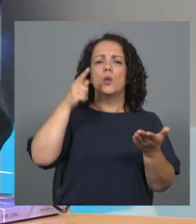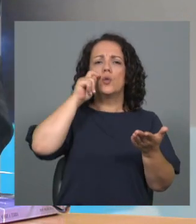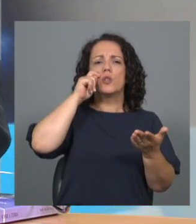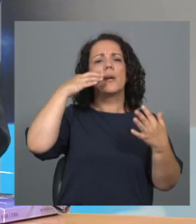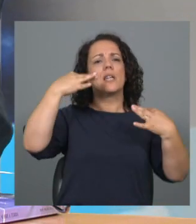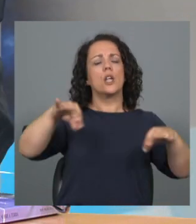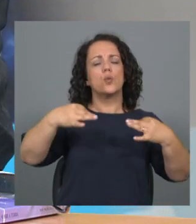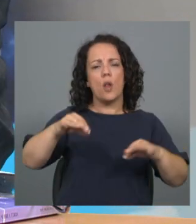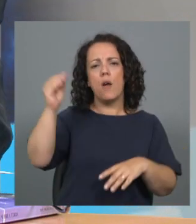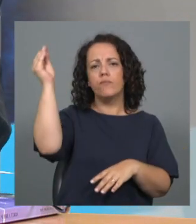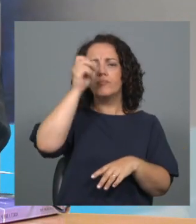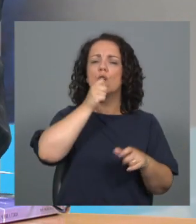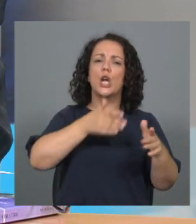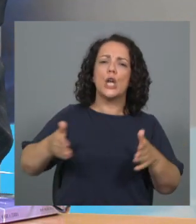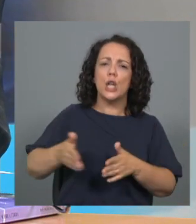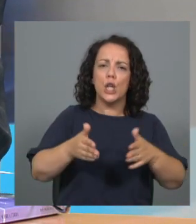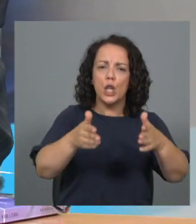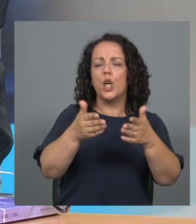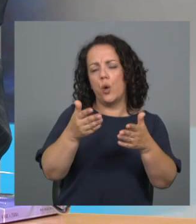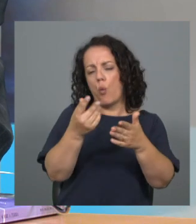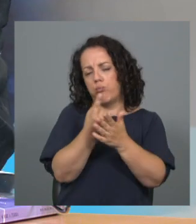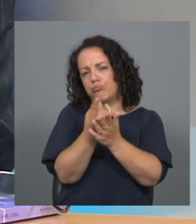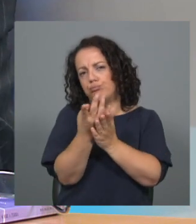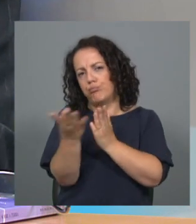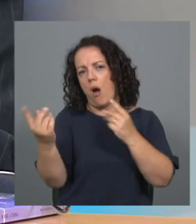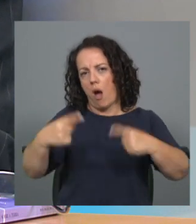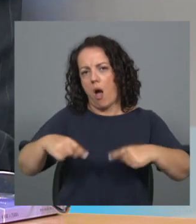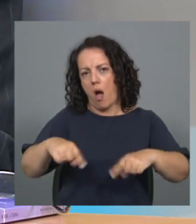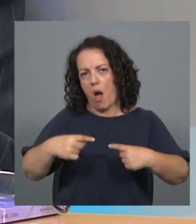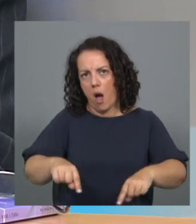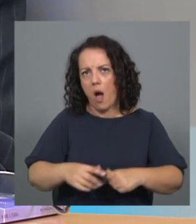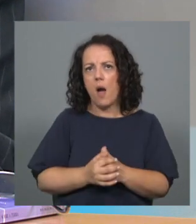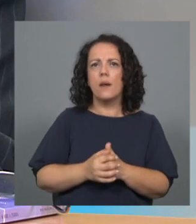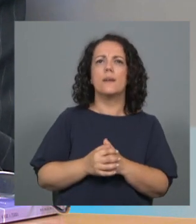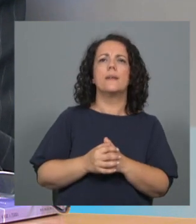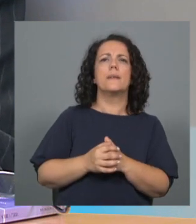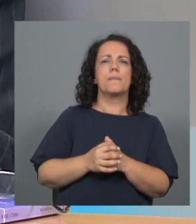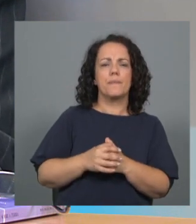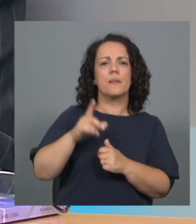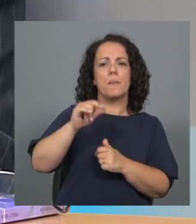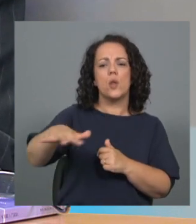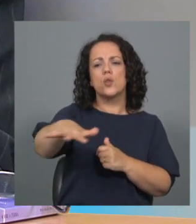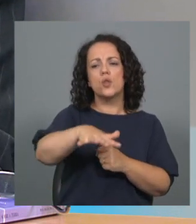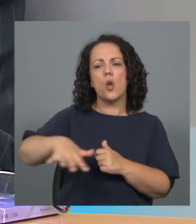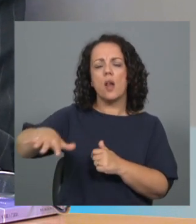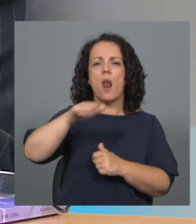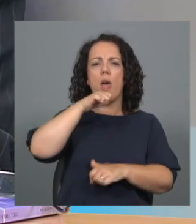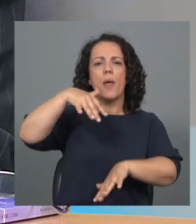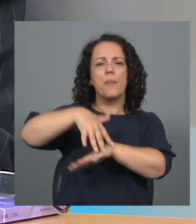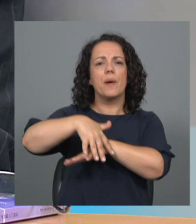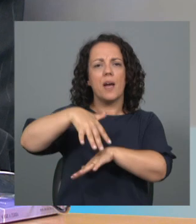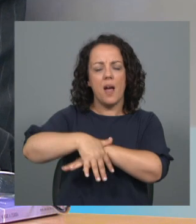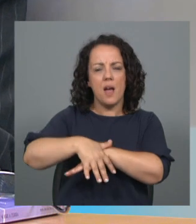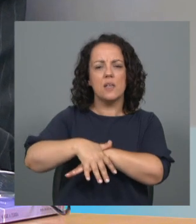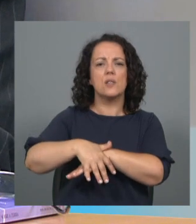do interior, fluviais, etc. Zonas das barragens com possibilidades